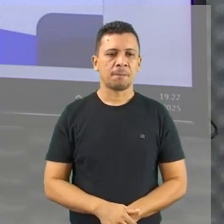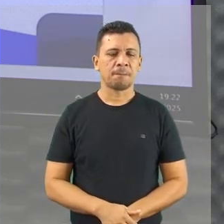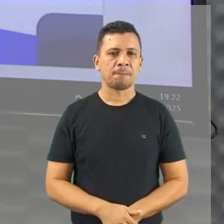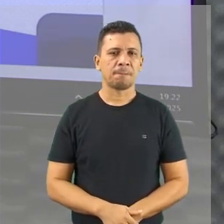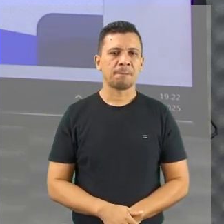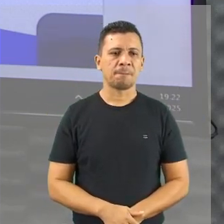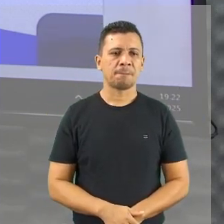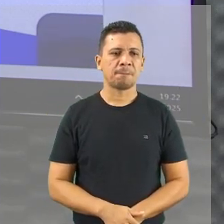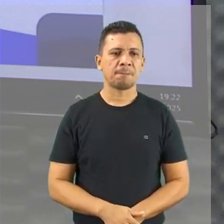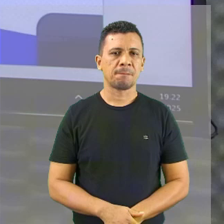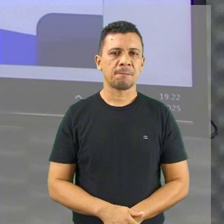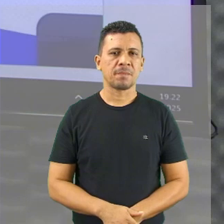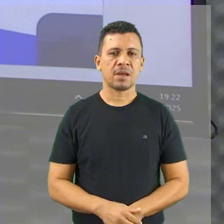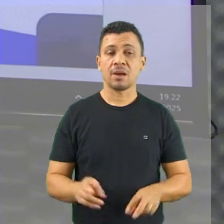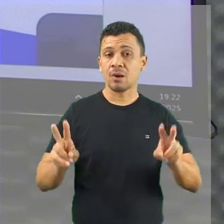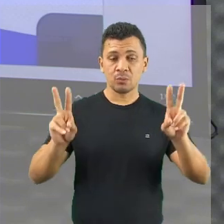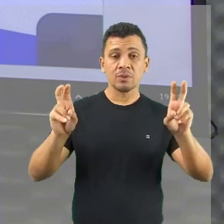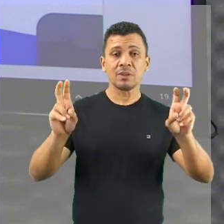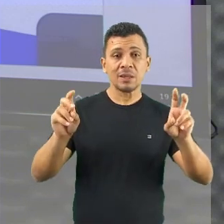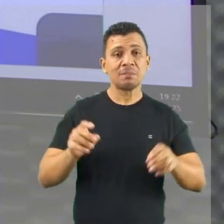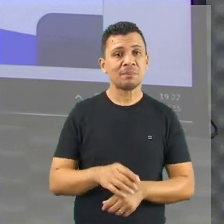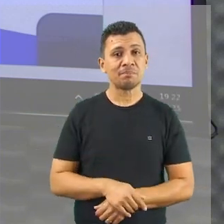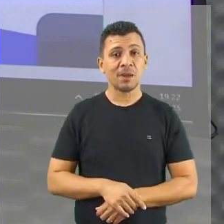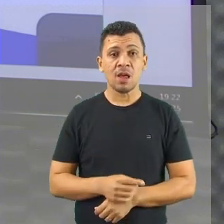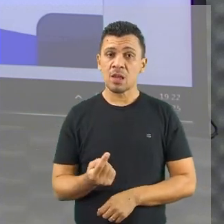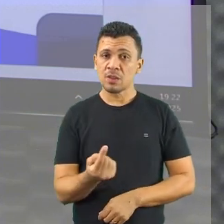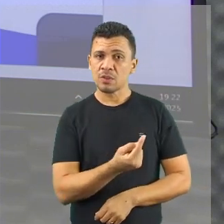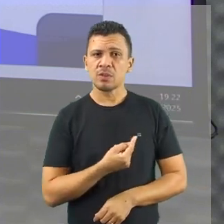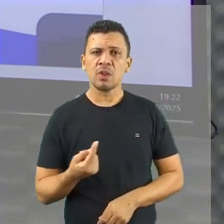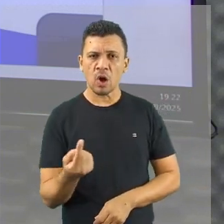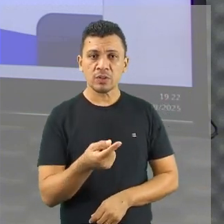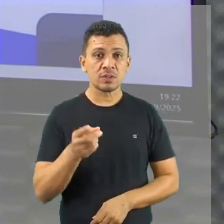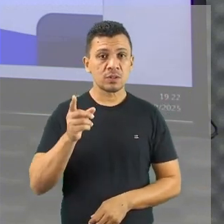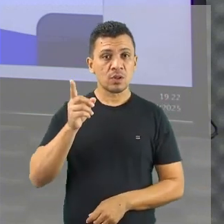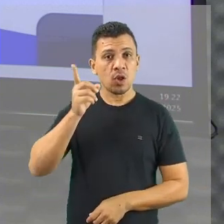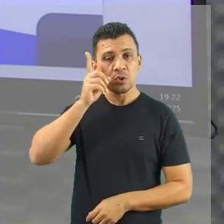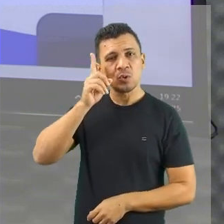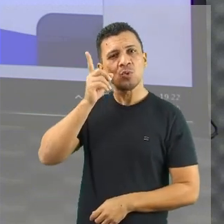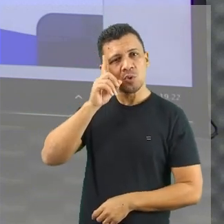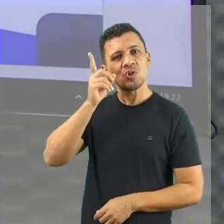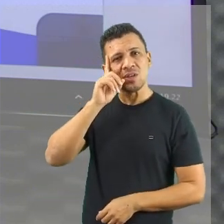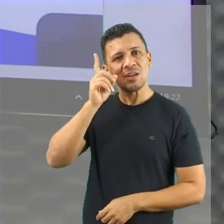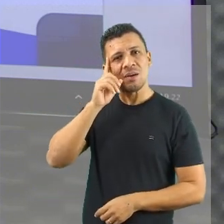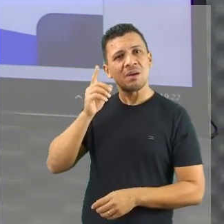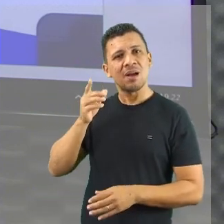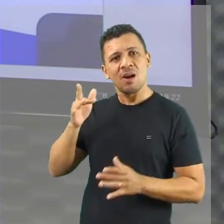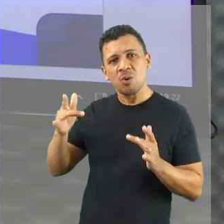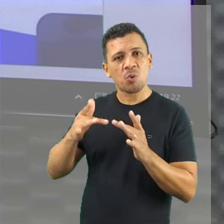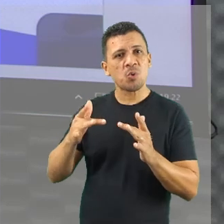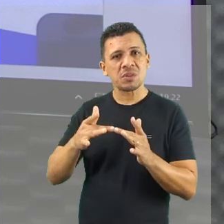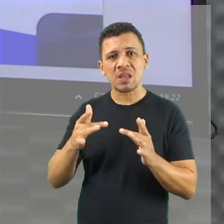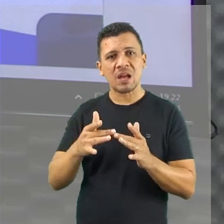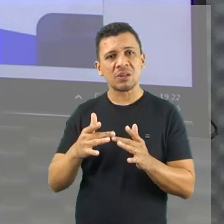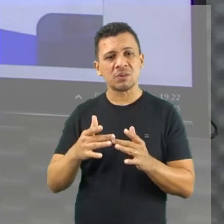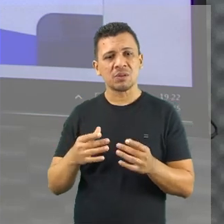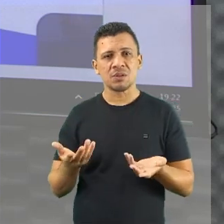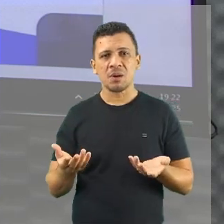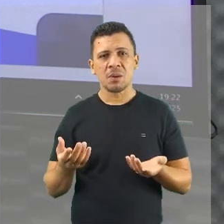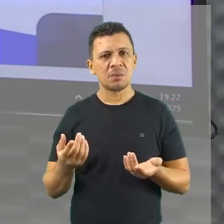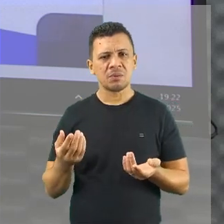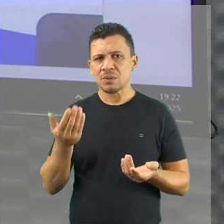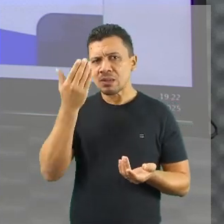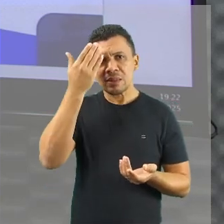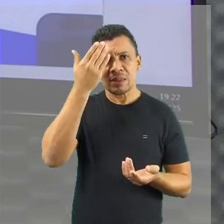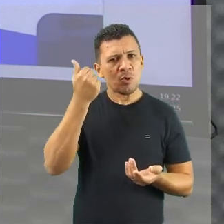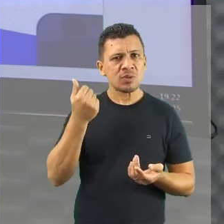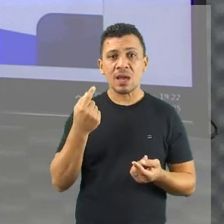que diariamente aí a gente tem acesso, contato com ele, mas a gente não sabe porque ele está encoberto ali.